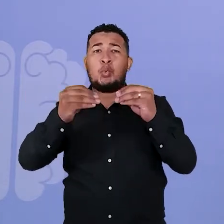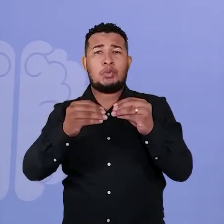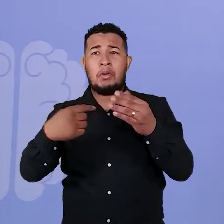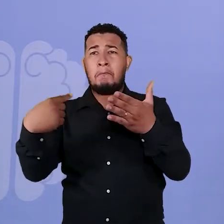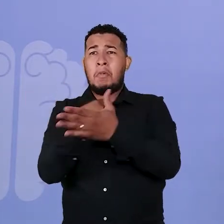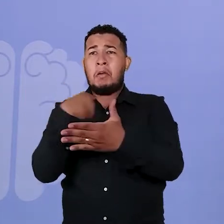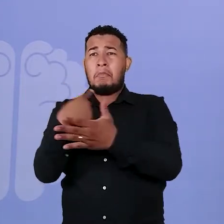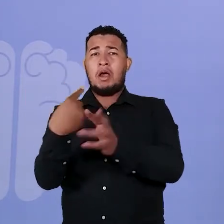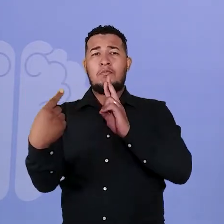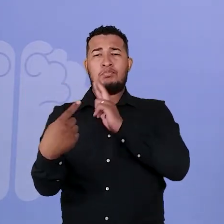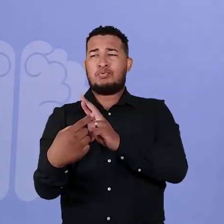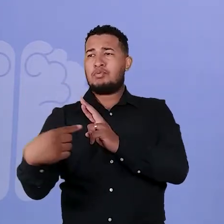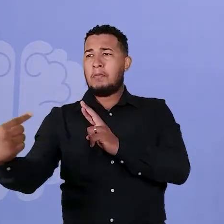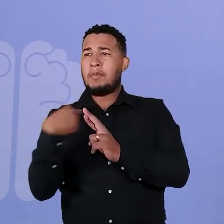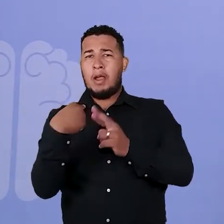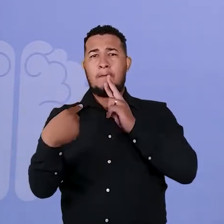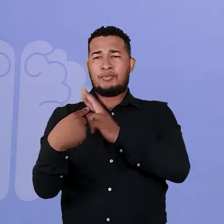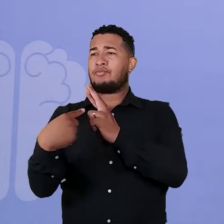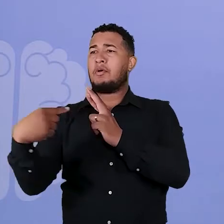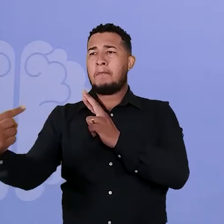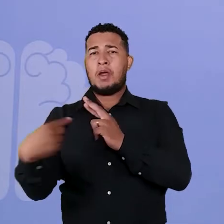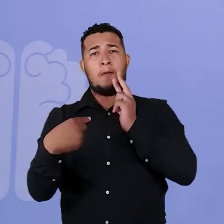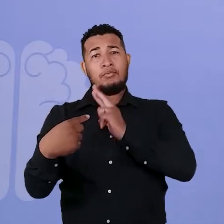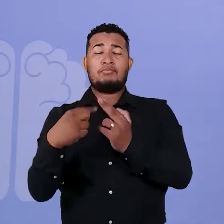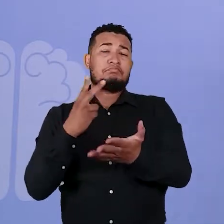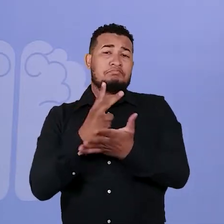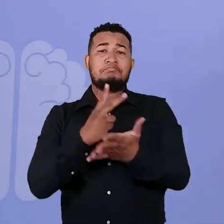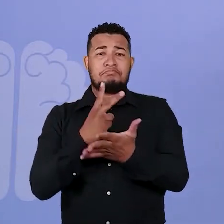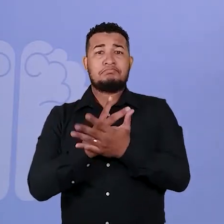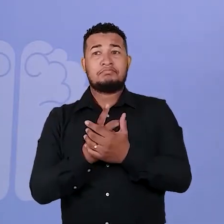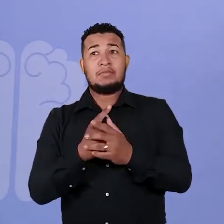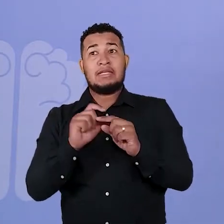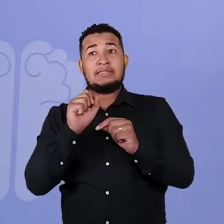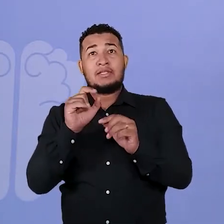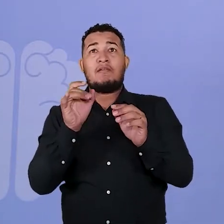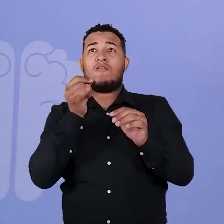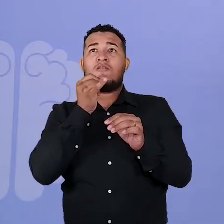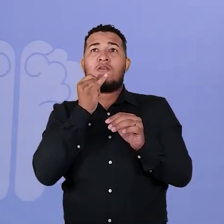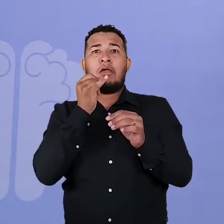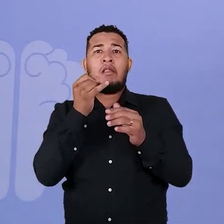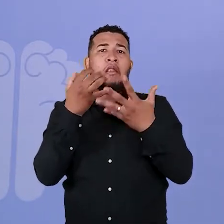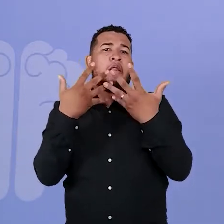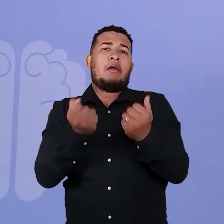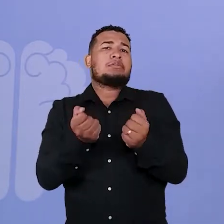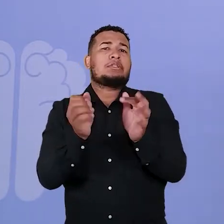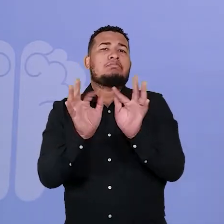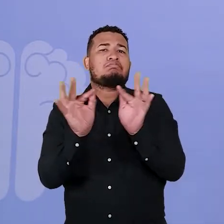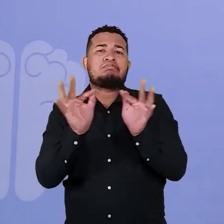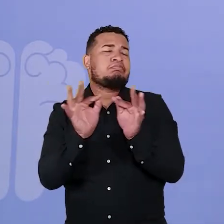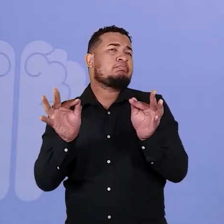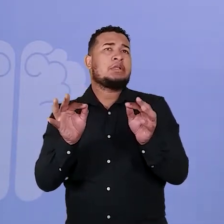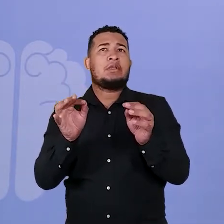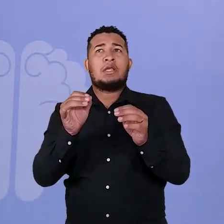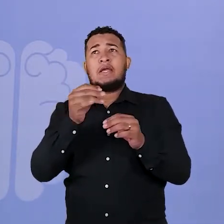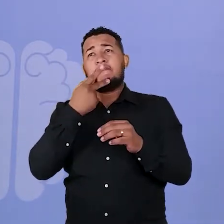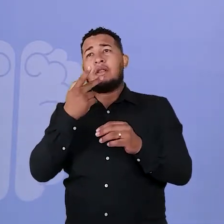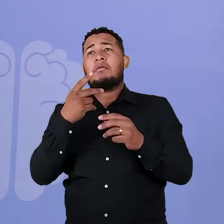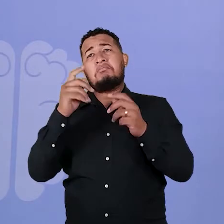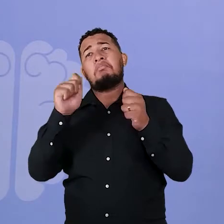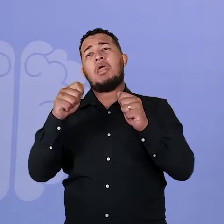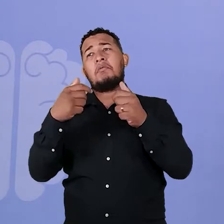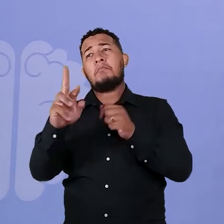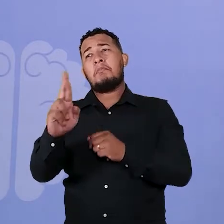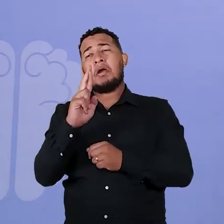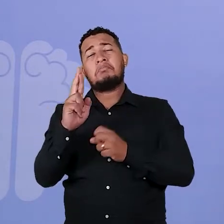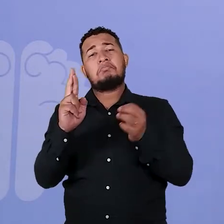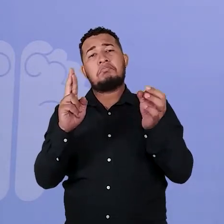as perguntas que a gente pode fazer. E se a gente simplesmente aceitar a existência